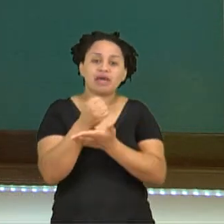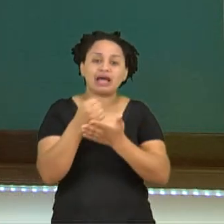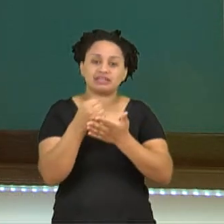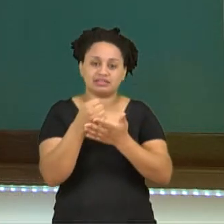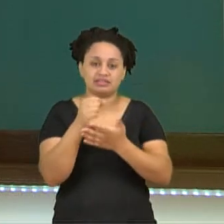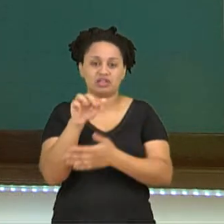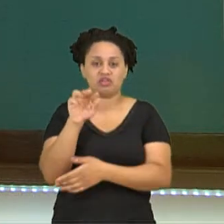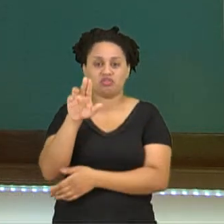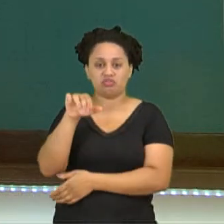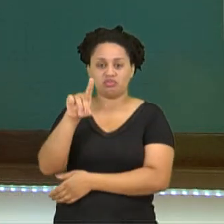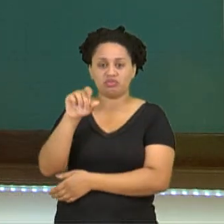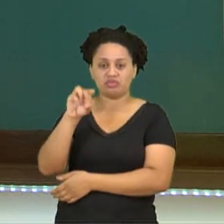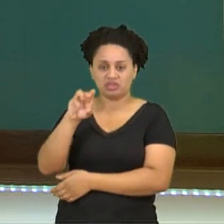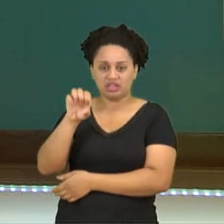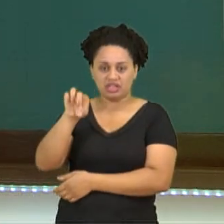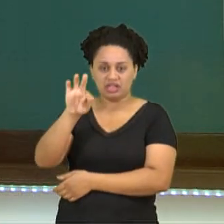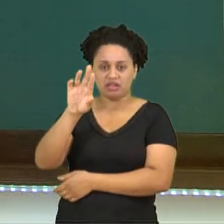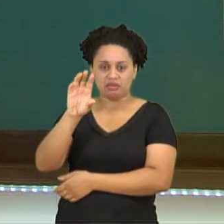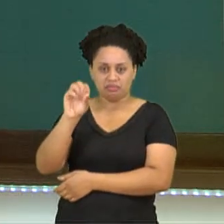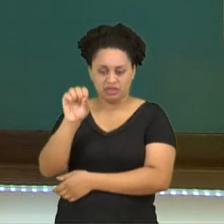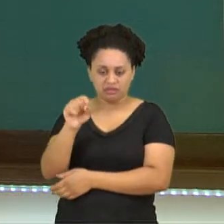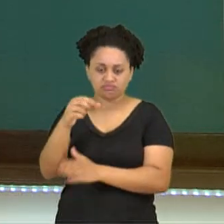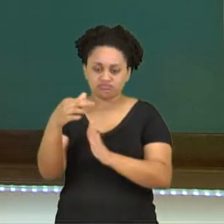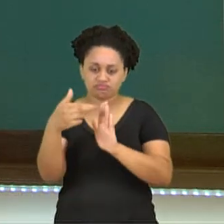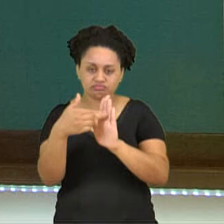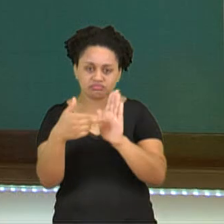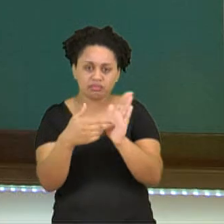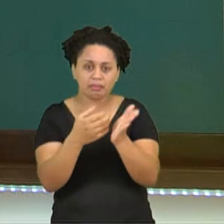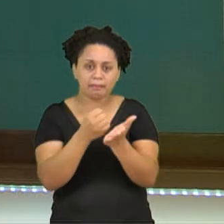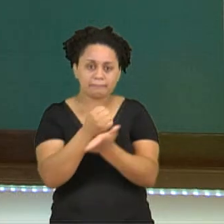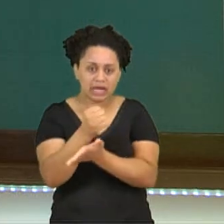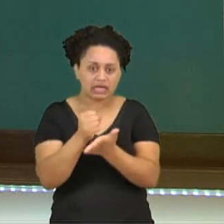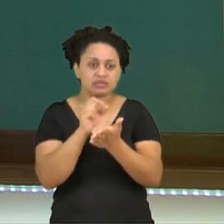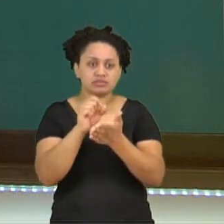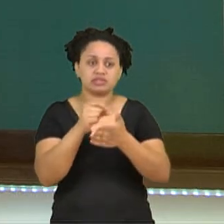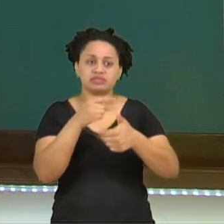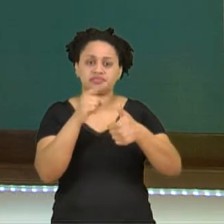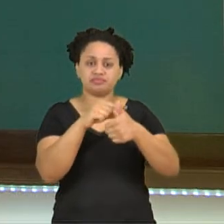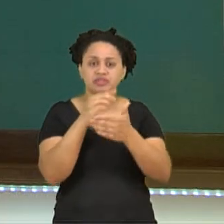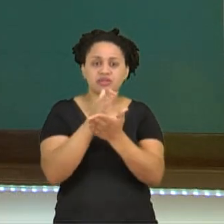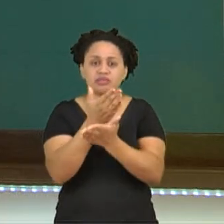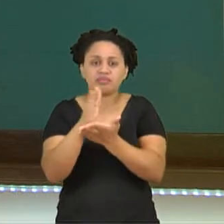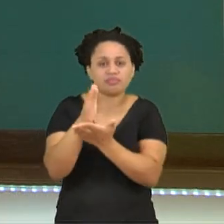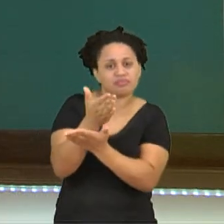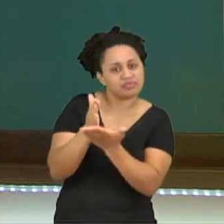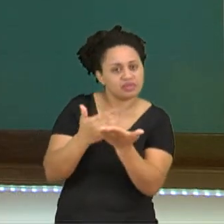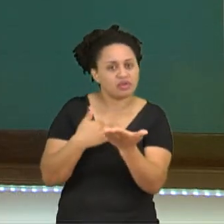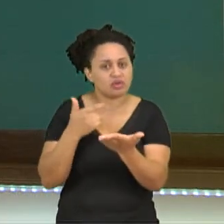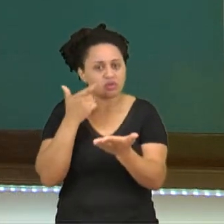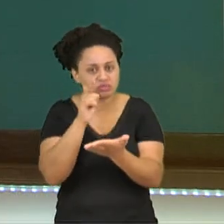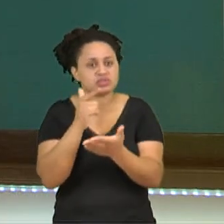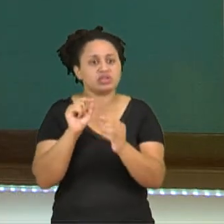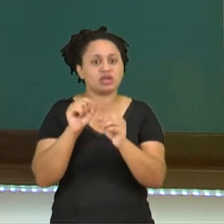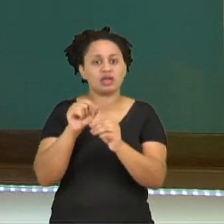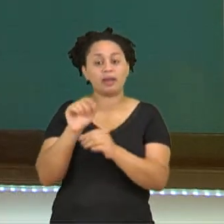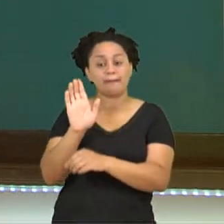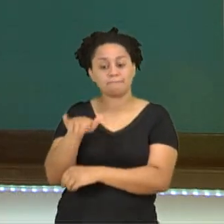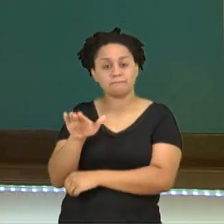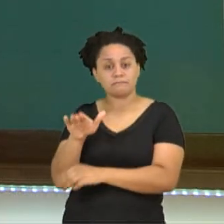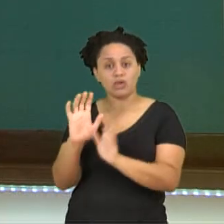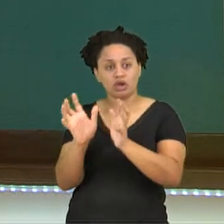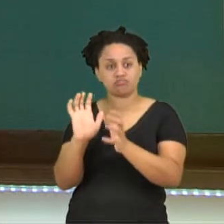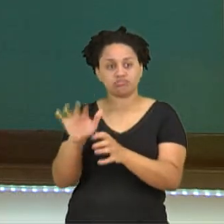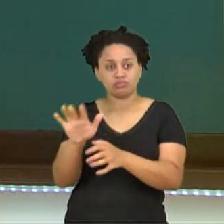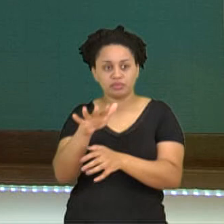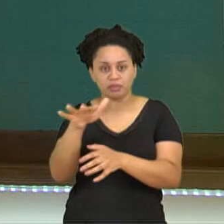do basquetebol em si, seriam esses fundamentos, que é o drible, que cara a bola,